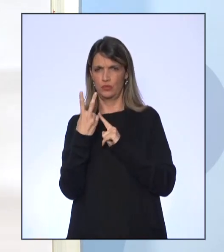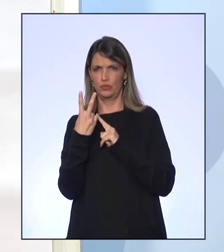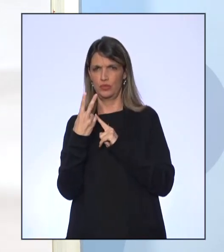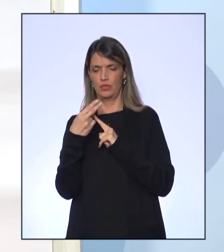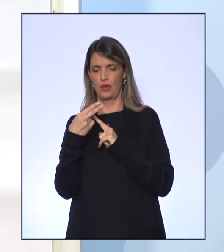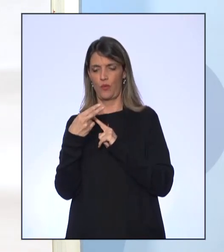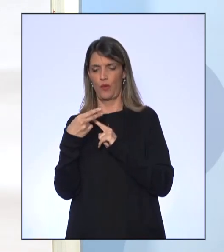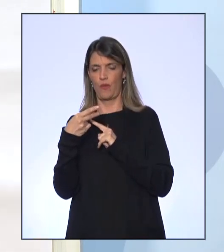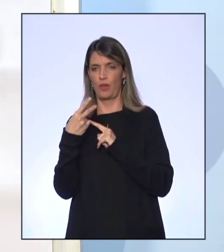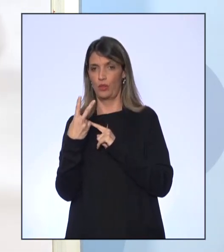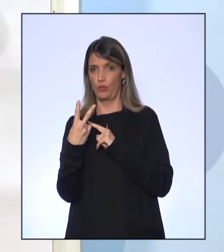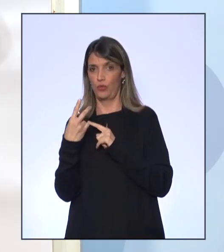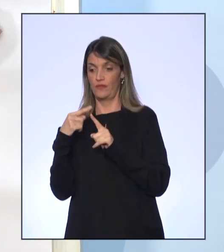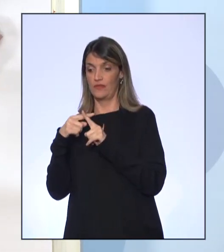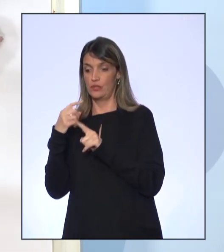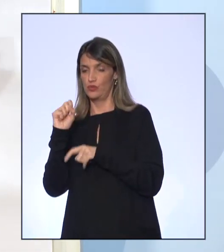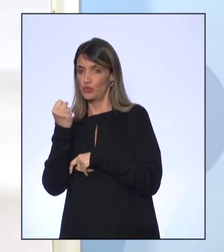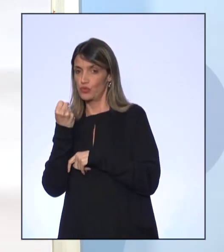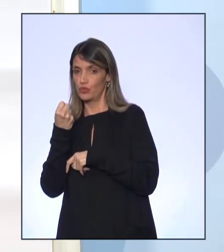2. Vezes 8.